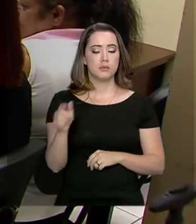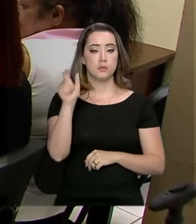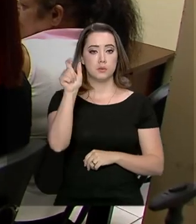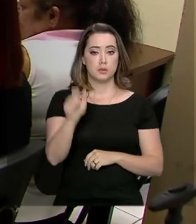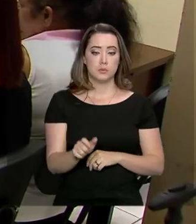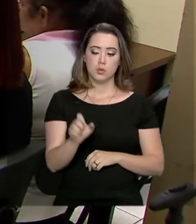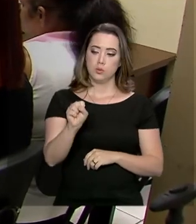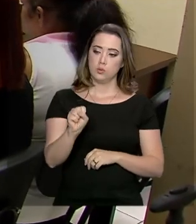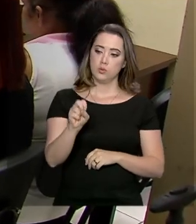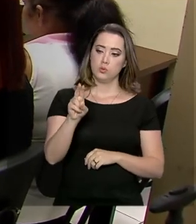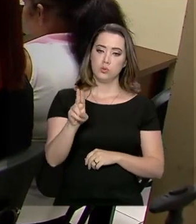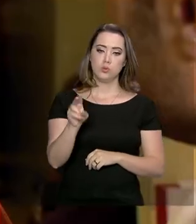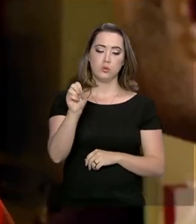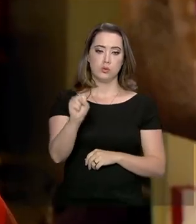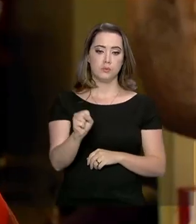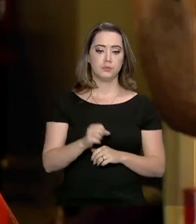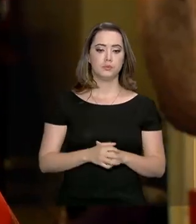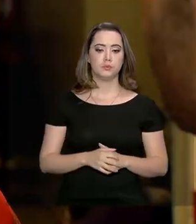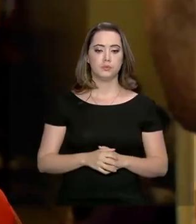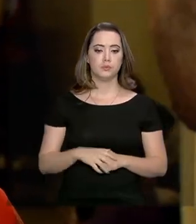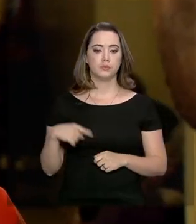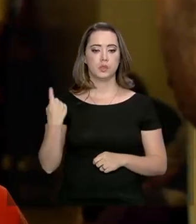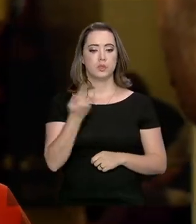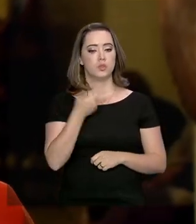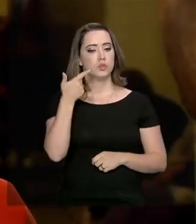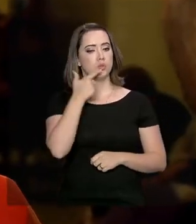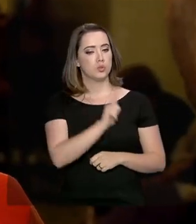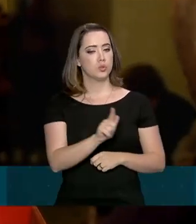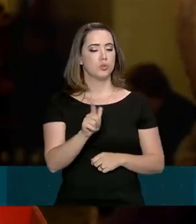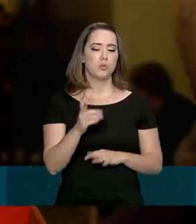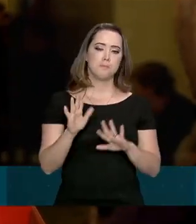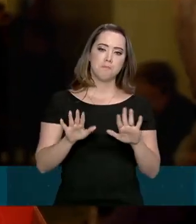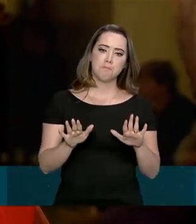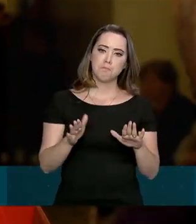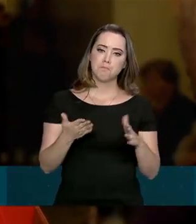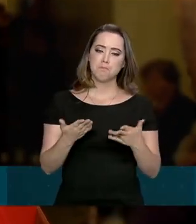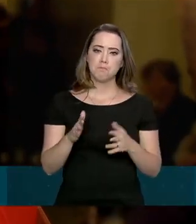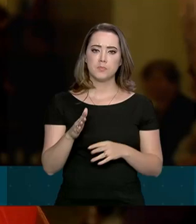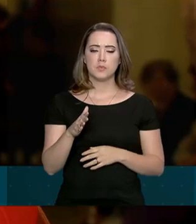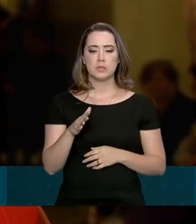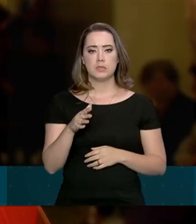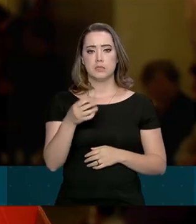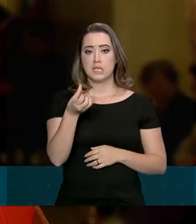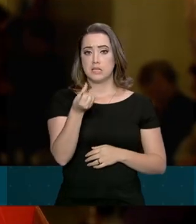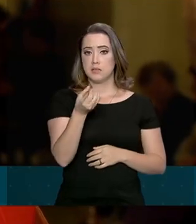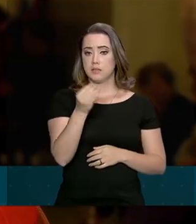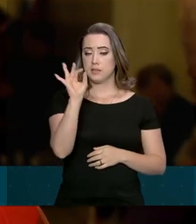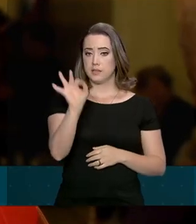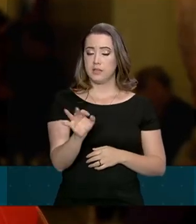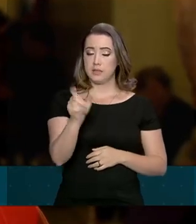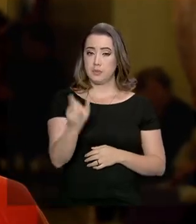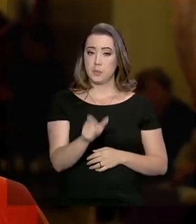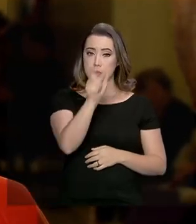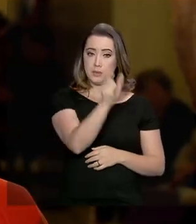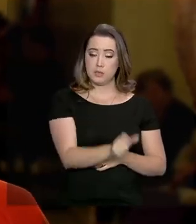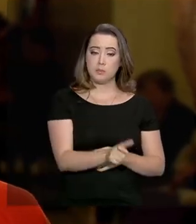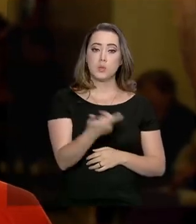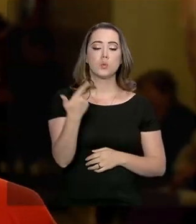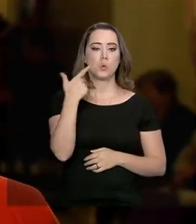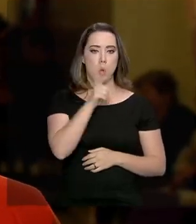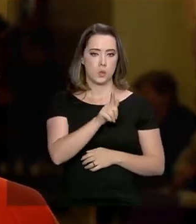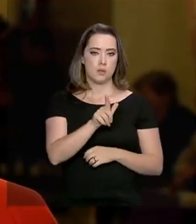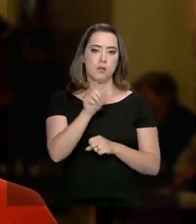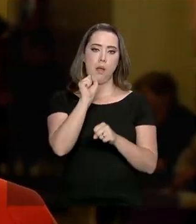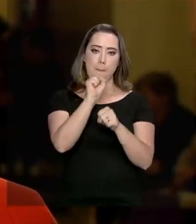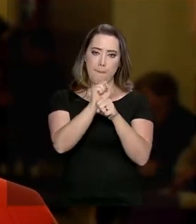Único de Saúde, o SUS. A gente consegue ter aí um sucesso de cerca de 60% de pessoas